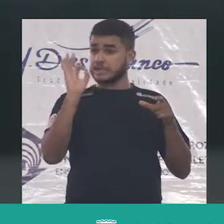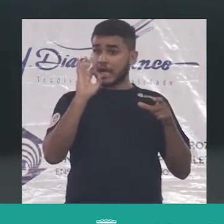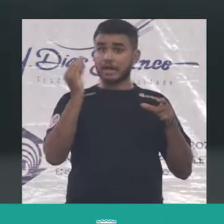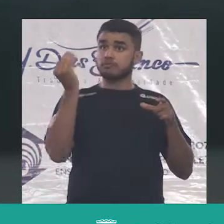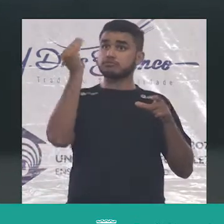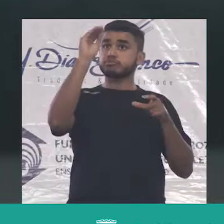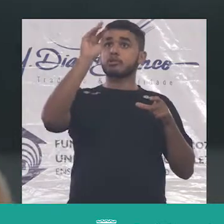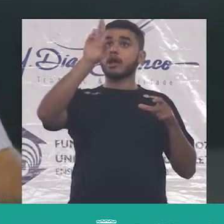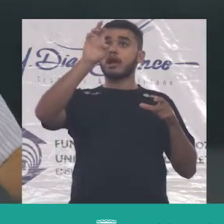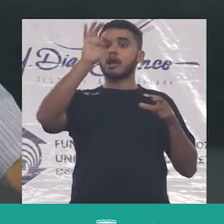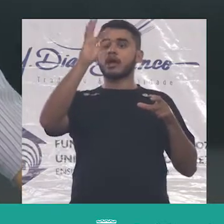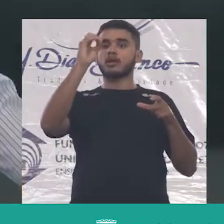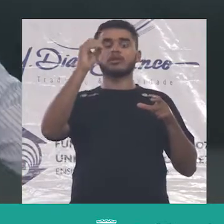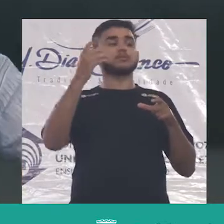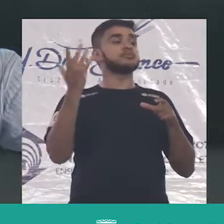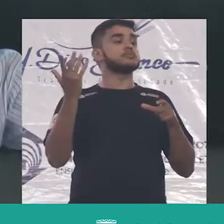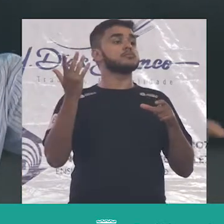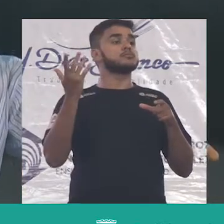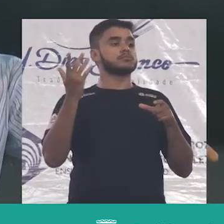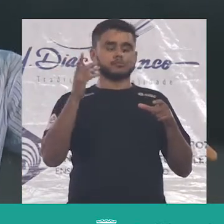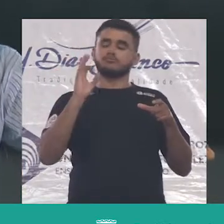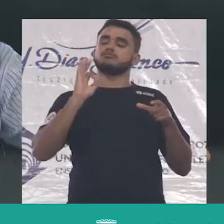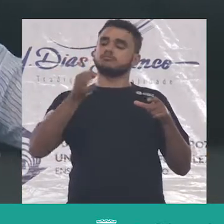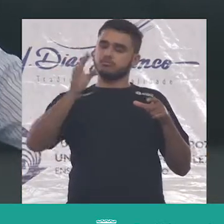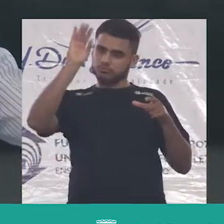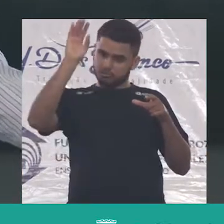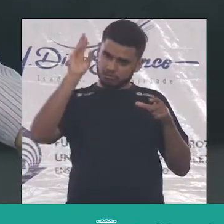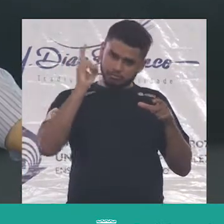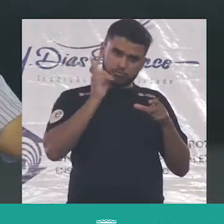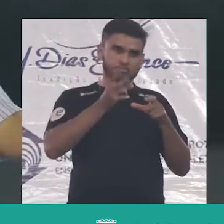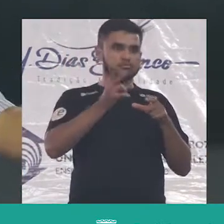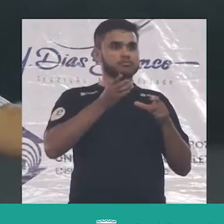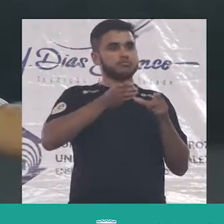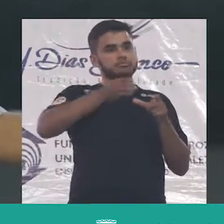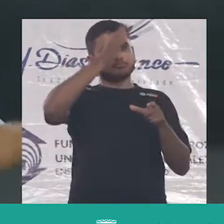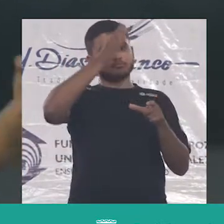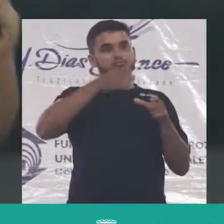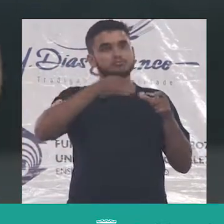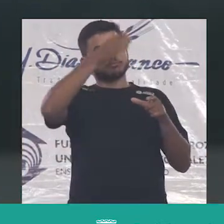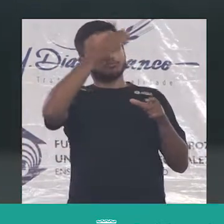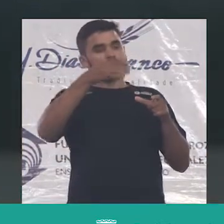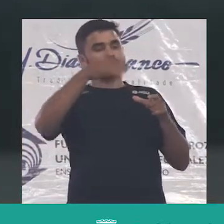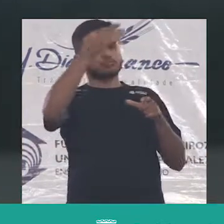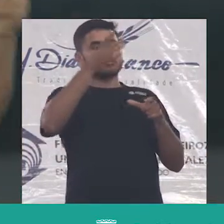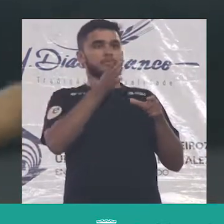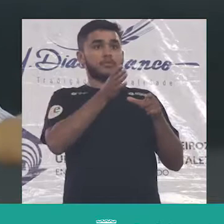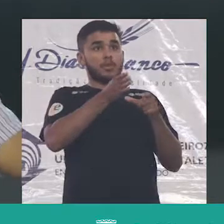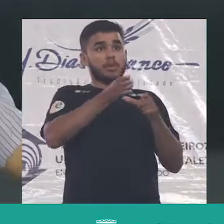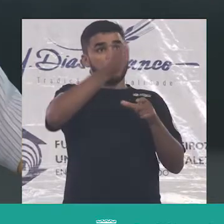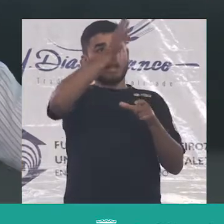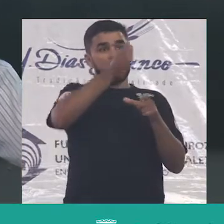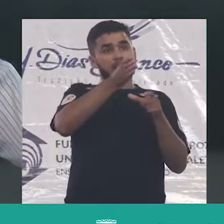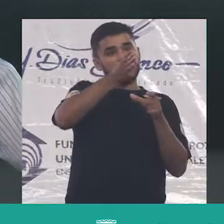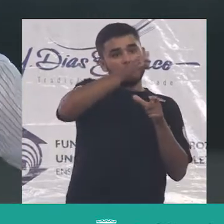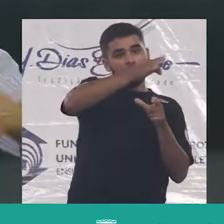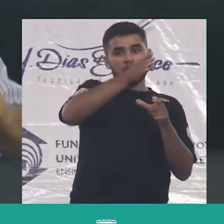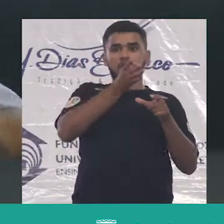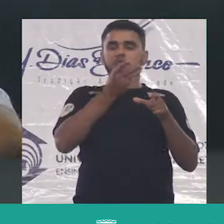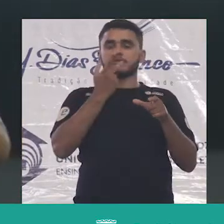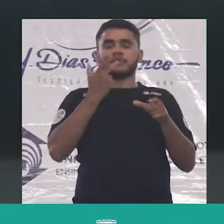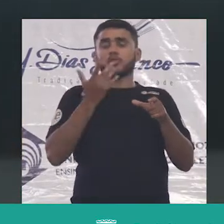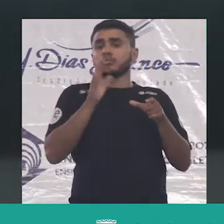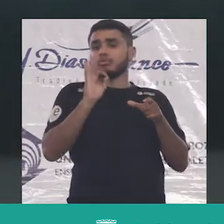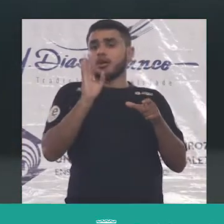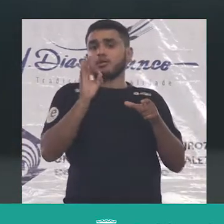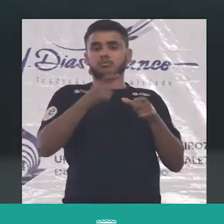nada, pressupõe-se que o cilindro é o quê? Reto. Se ele quisesse que o cilindro fosse inclinado, ele avisaria. Como ele não